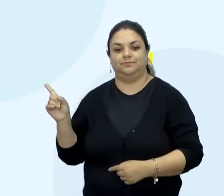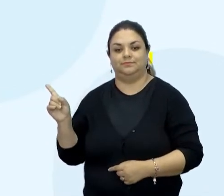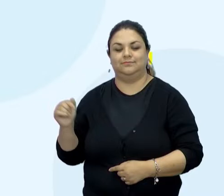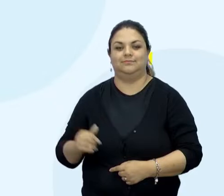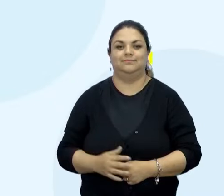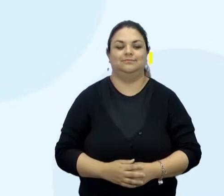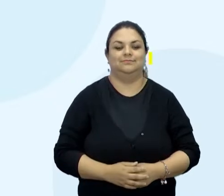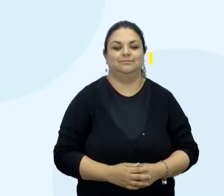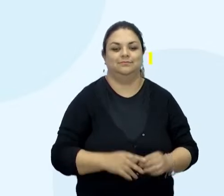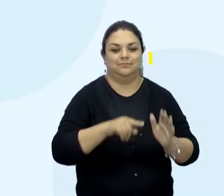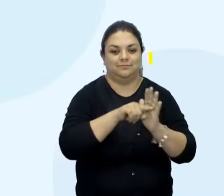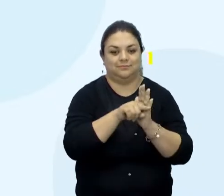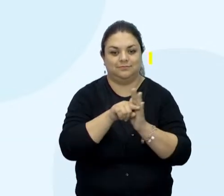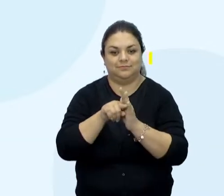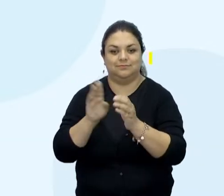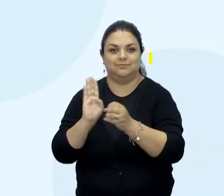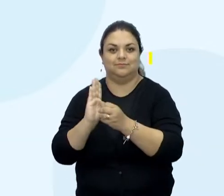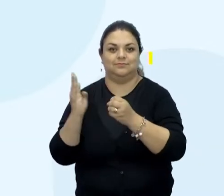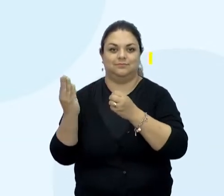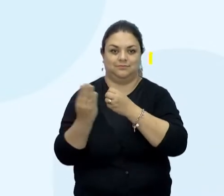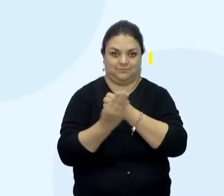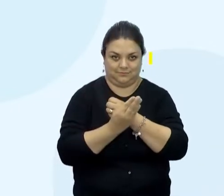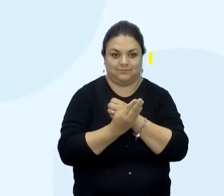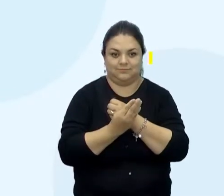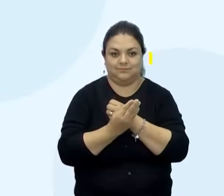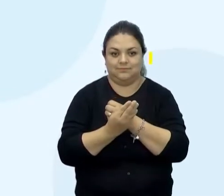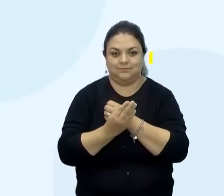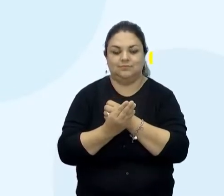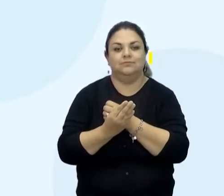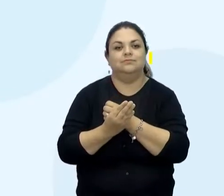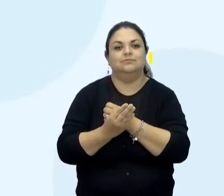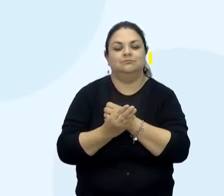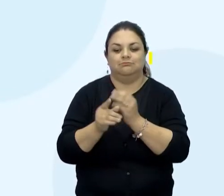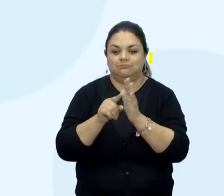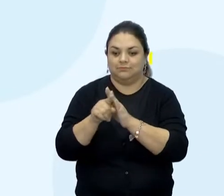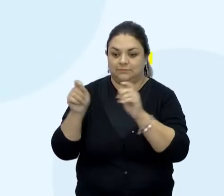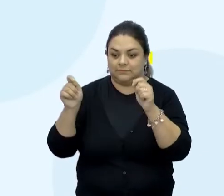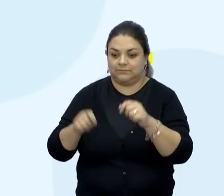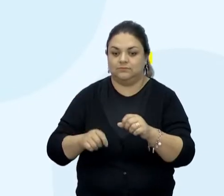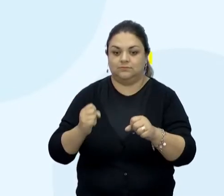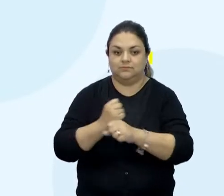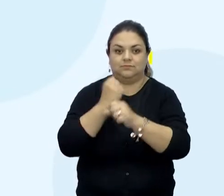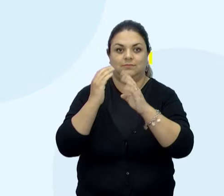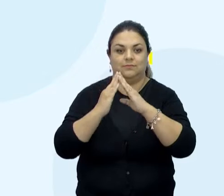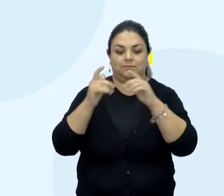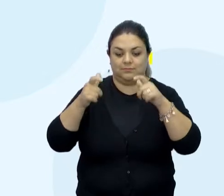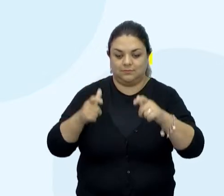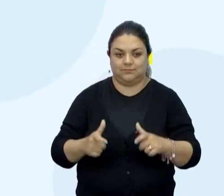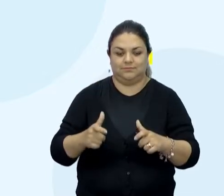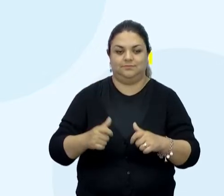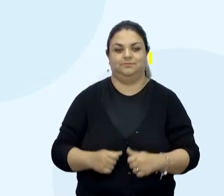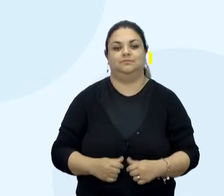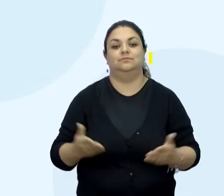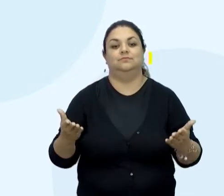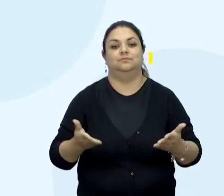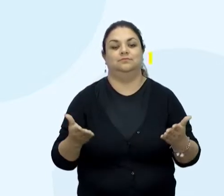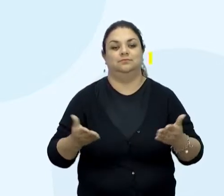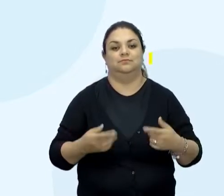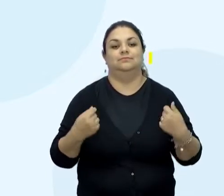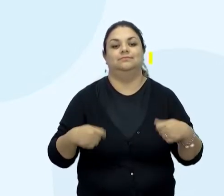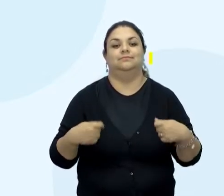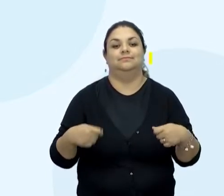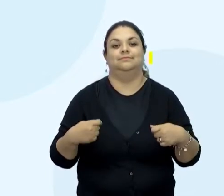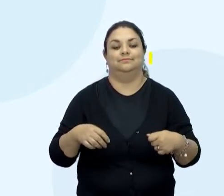estudo aí dos dados climáticos de Ares. Tá? Então, o que vamos precisar para a aula de hoje? Então pega